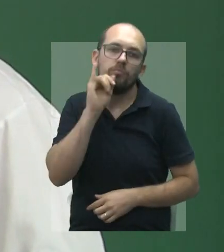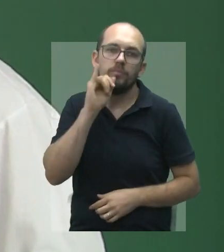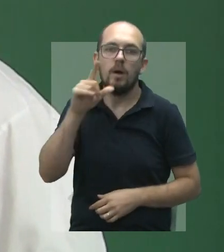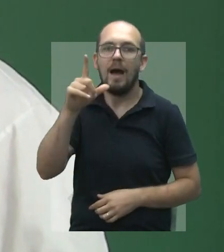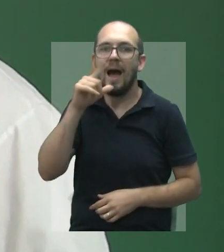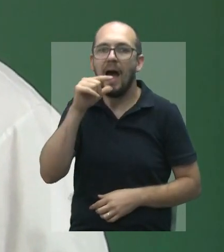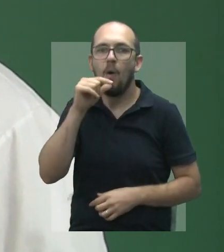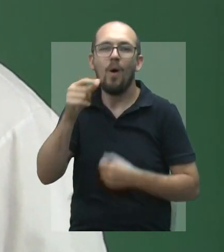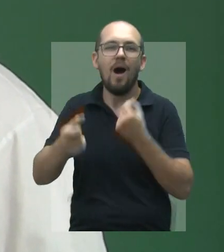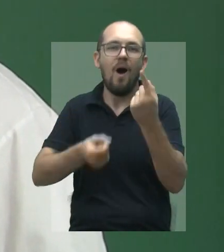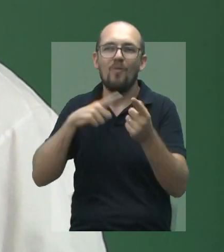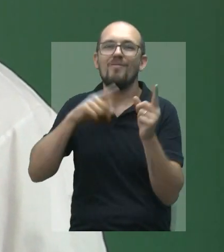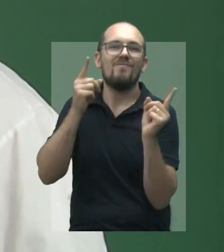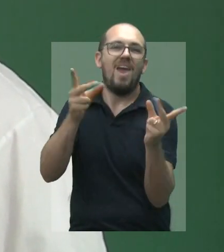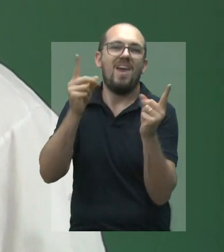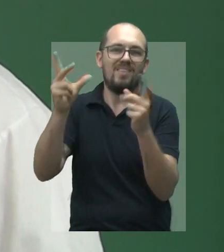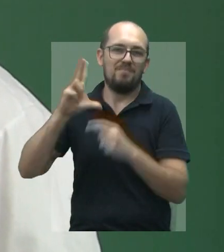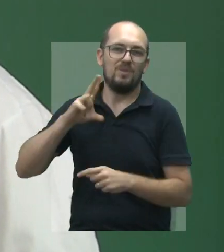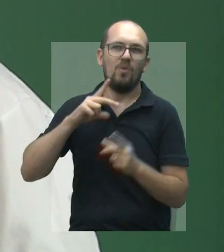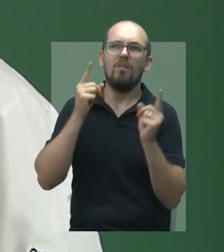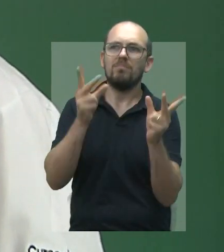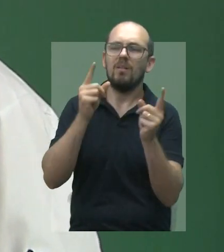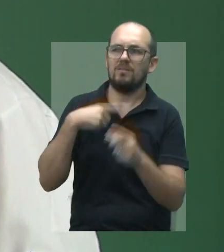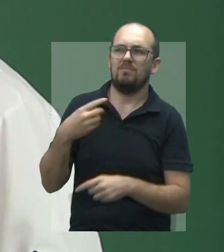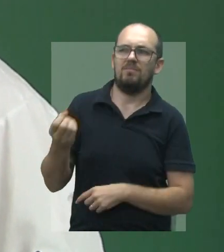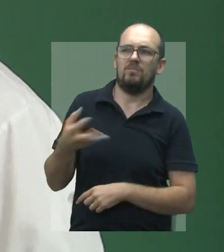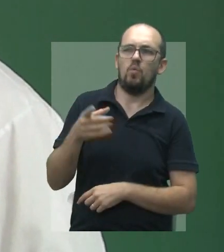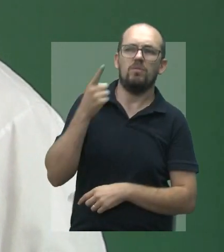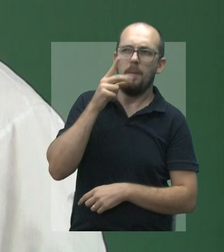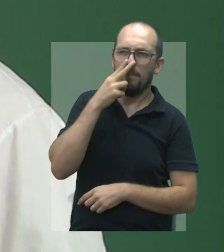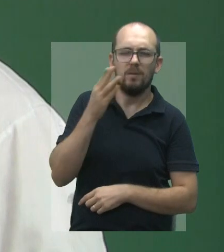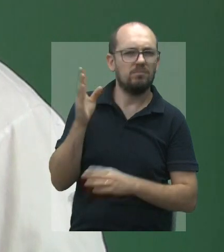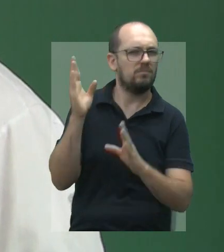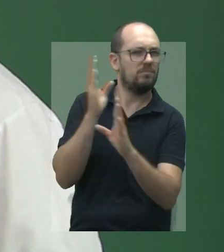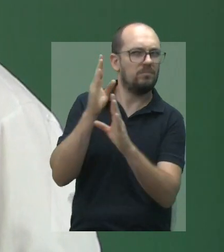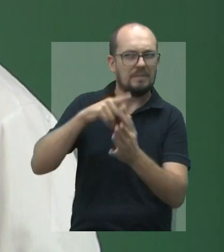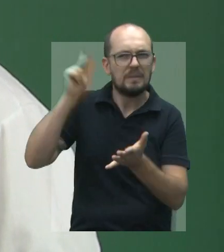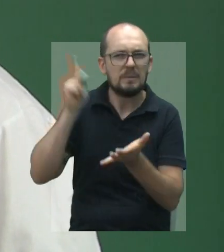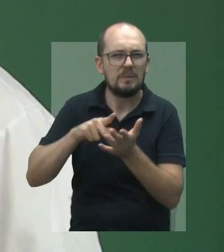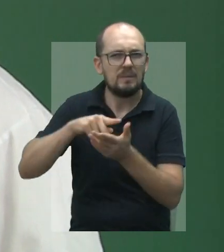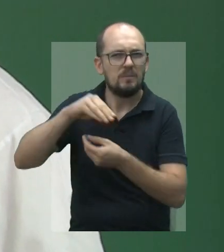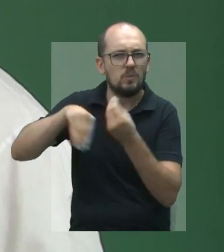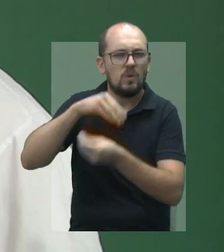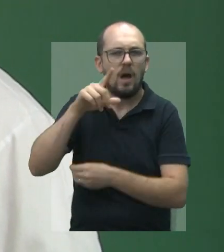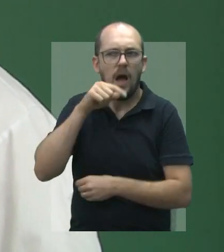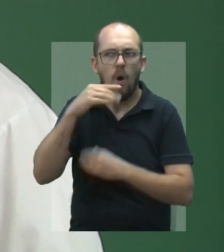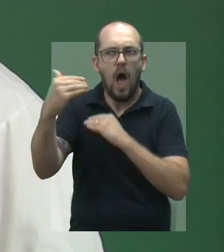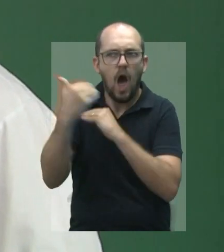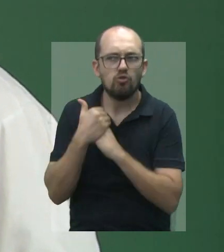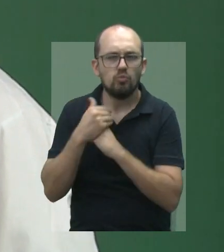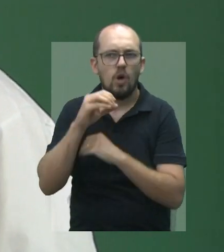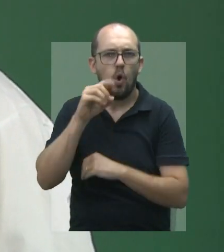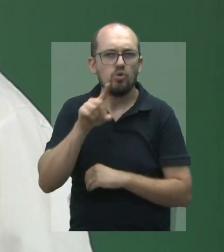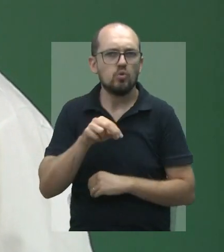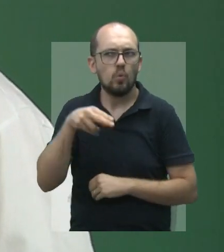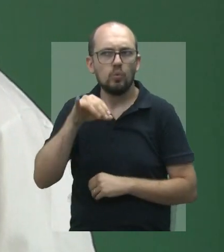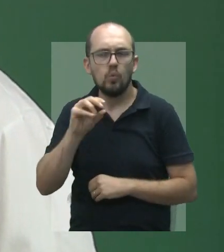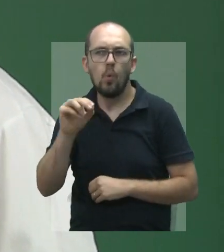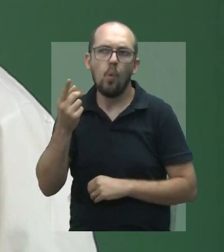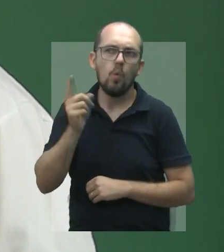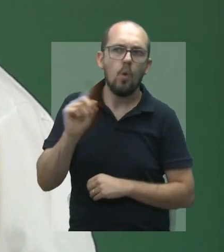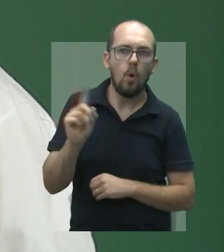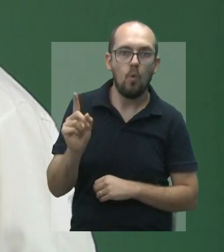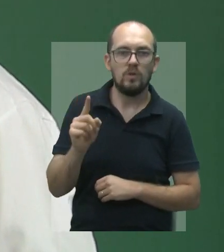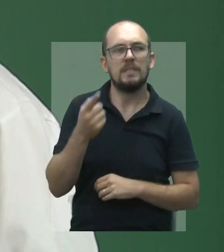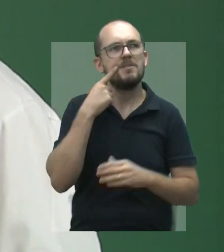bebedouros comercializados recentemente. E dentro da característica de pesquisa científica, não existe nada